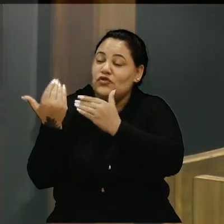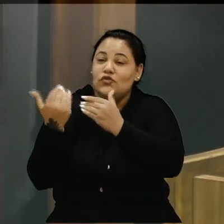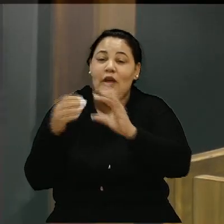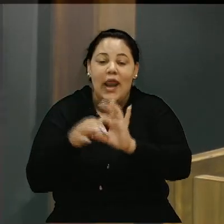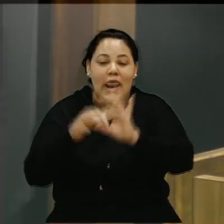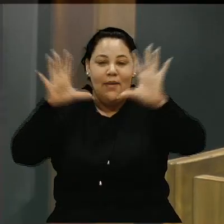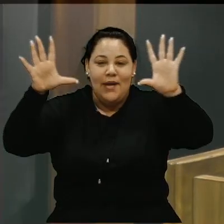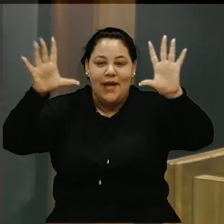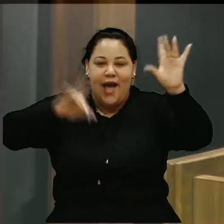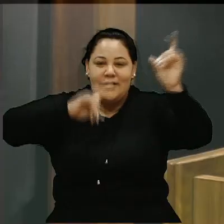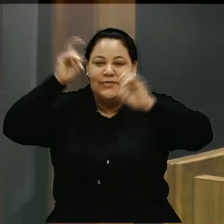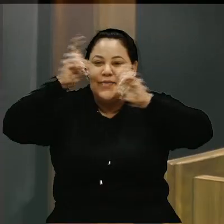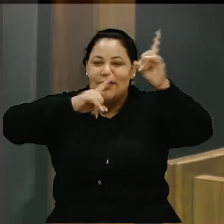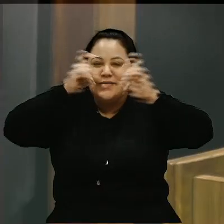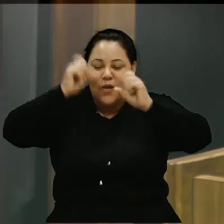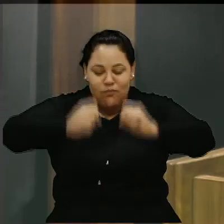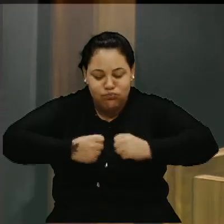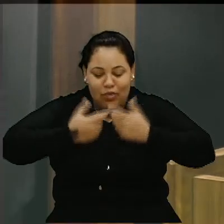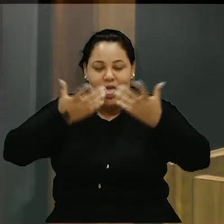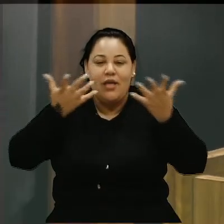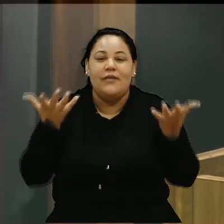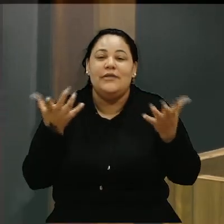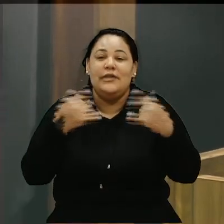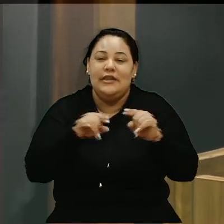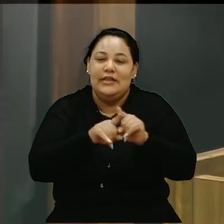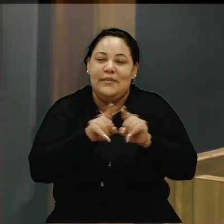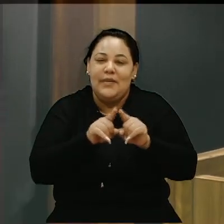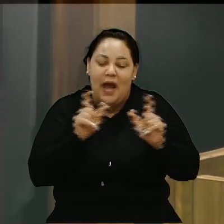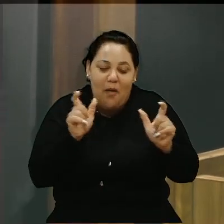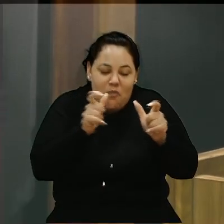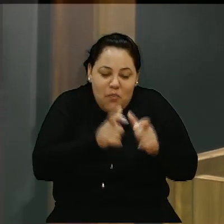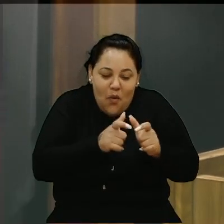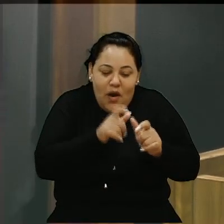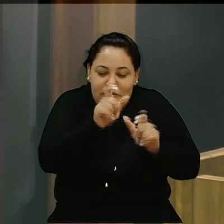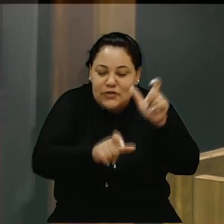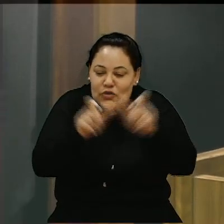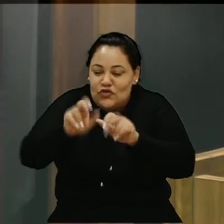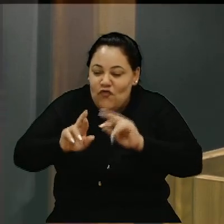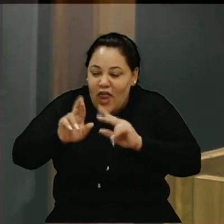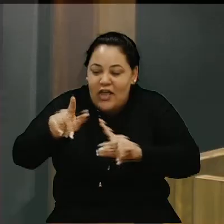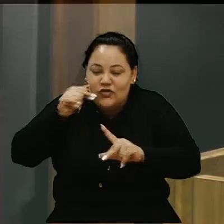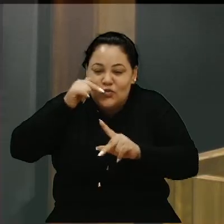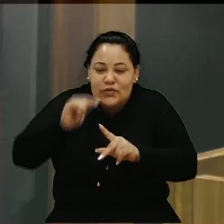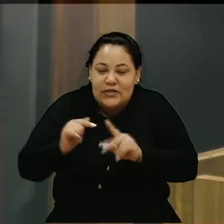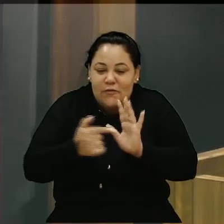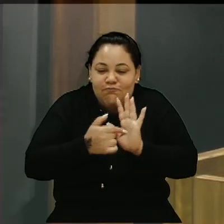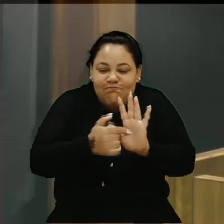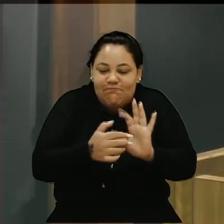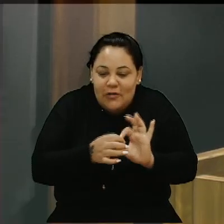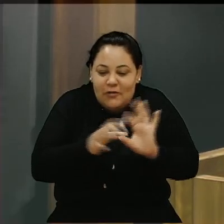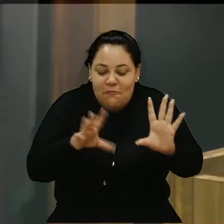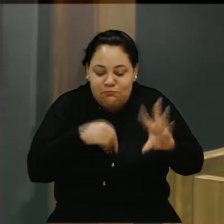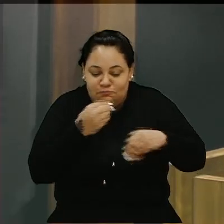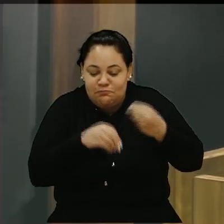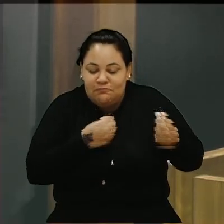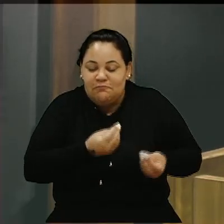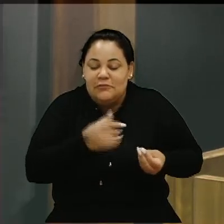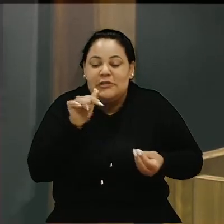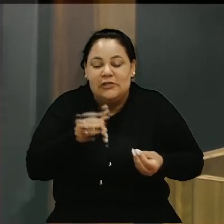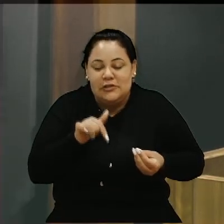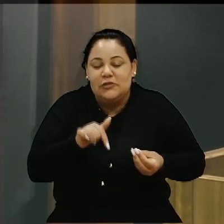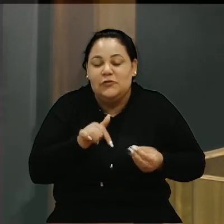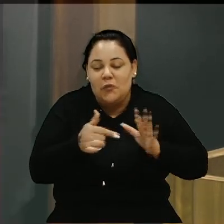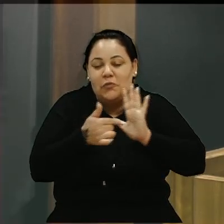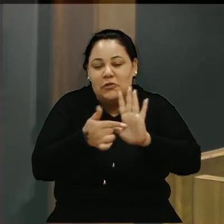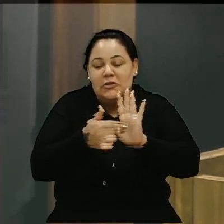as minorias também podiam encontrar um lugar para suas expressões. Foi esse histórico que nos certificou como ponto de cultura reconhecido pelo